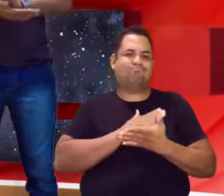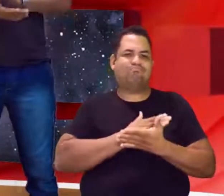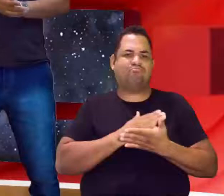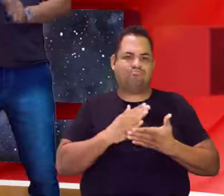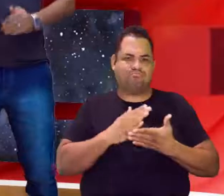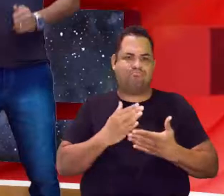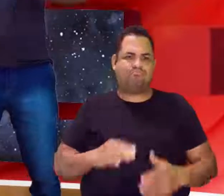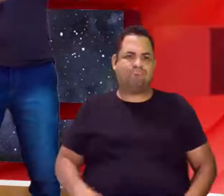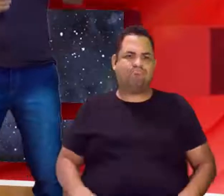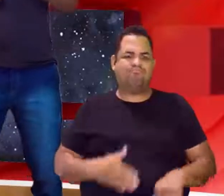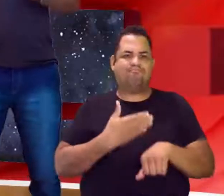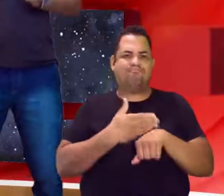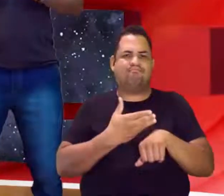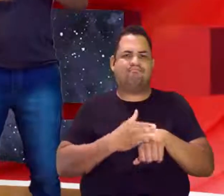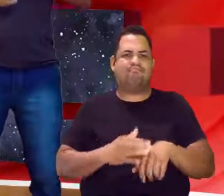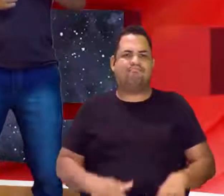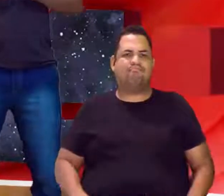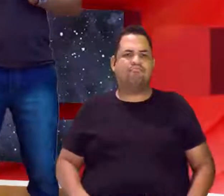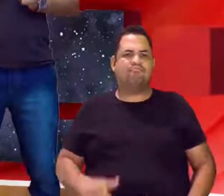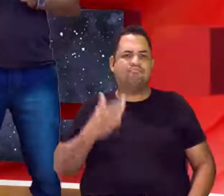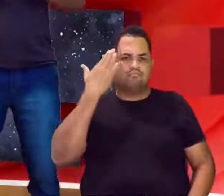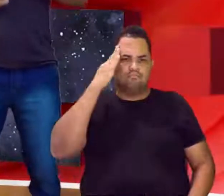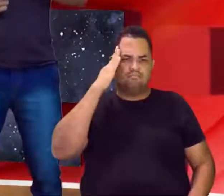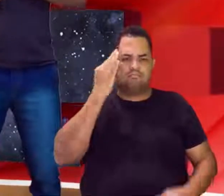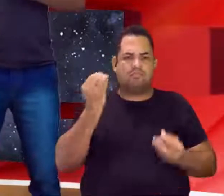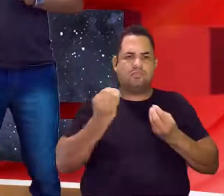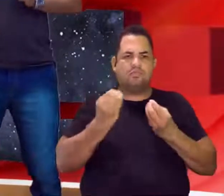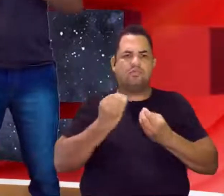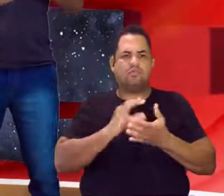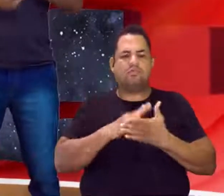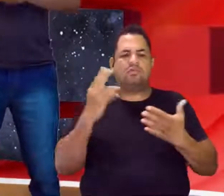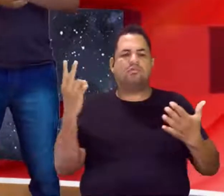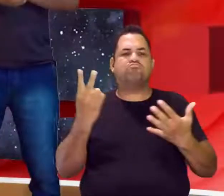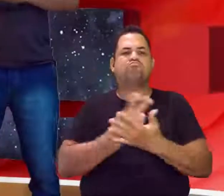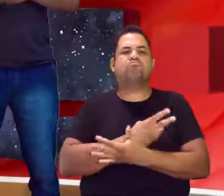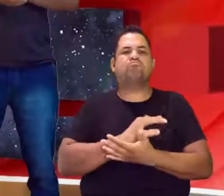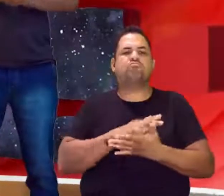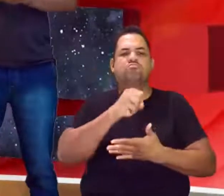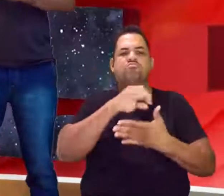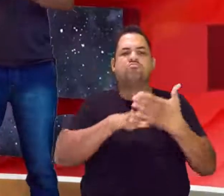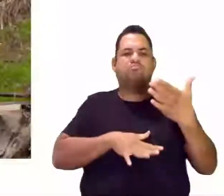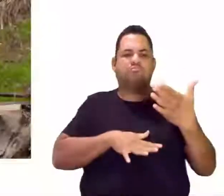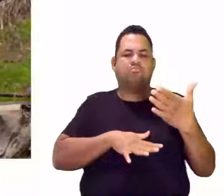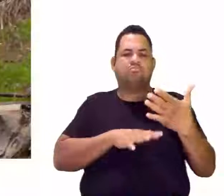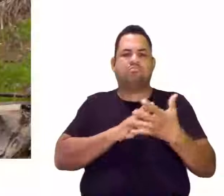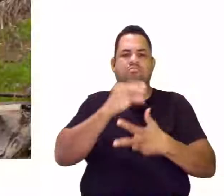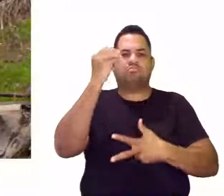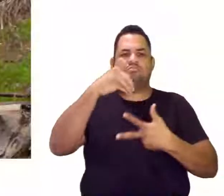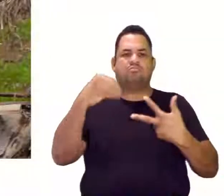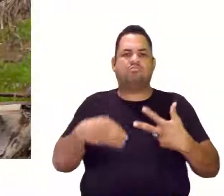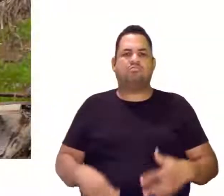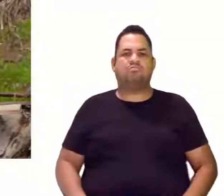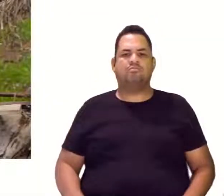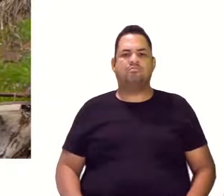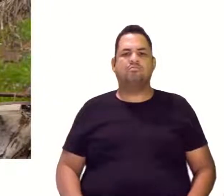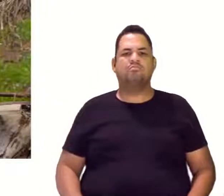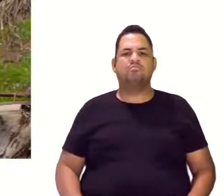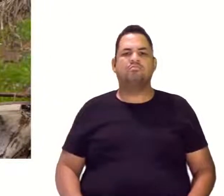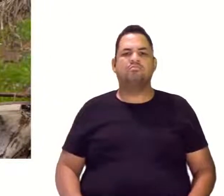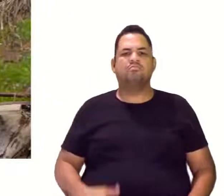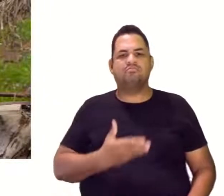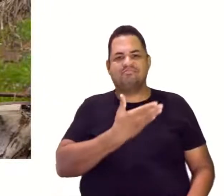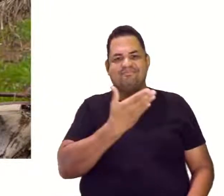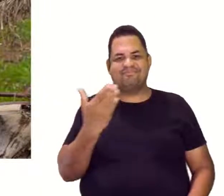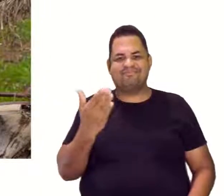começa agora a praticar. Vamos lá, vamos entender como funcionam mais algumas questões do Enem. No slide. Então, olha aí, a professora Lúcia